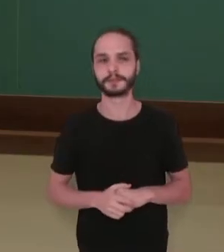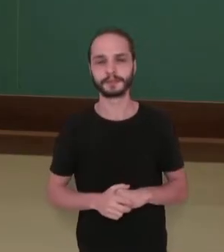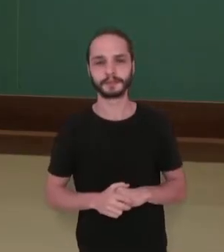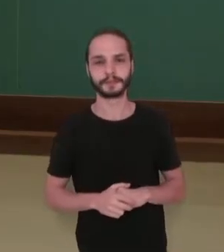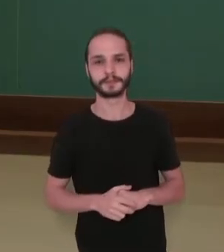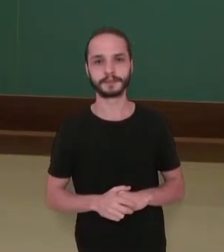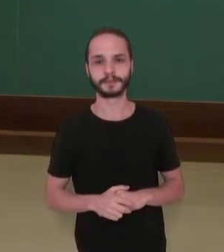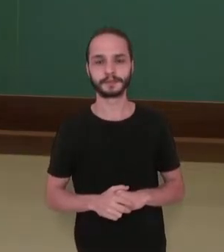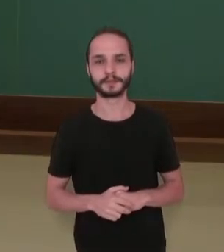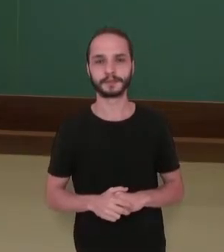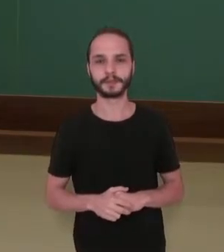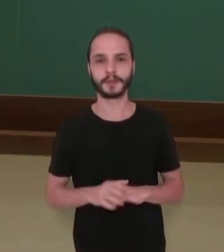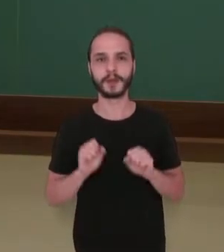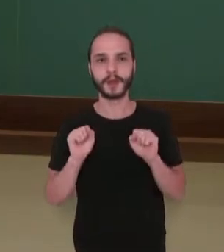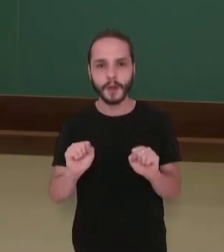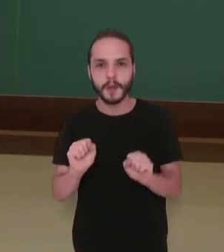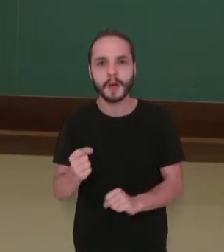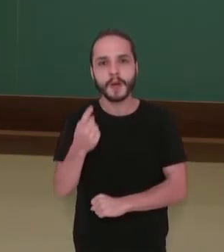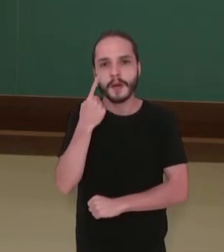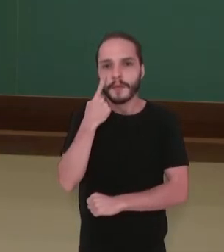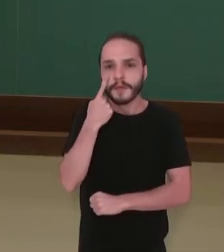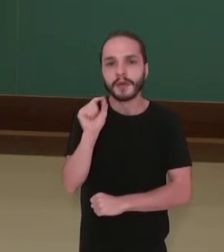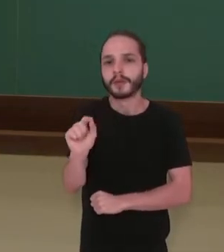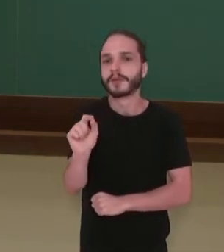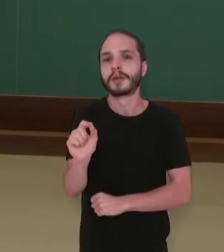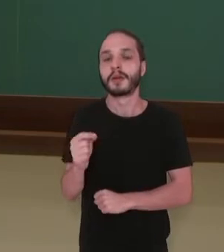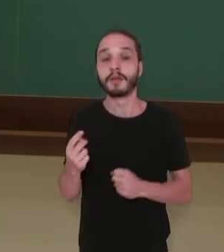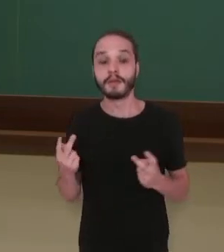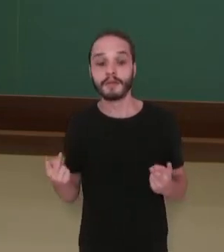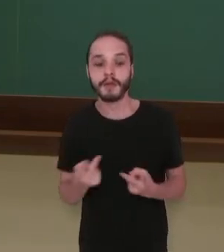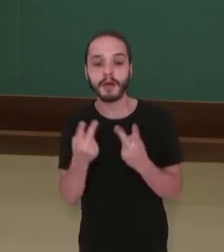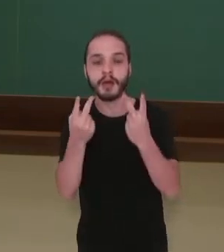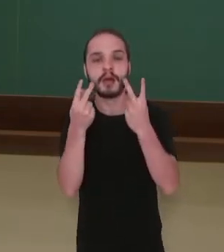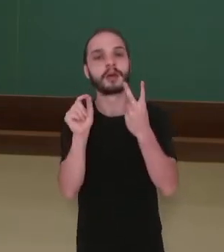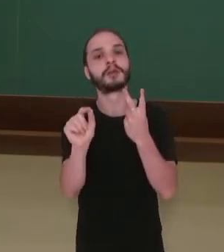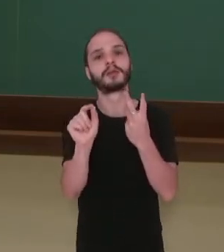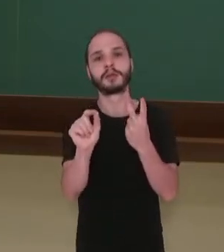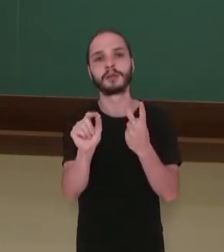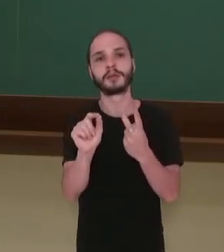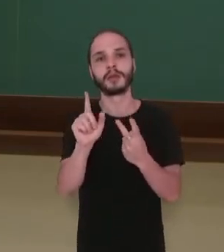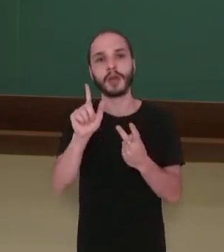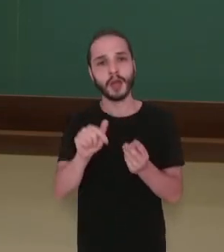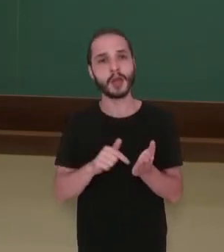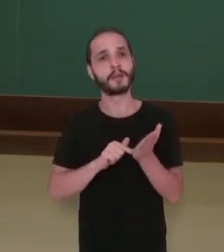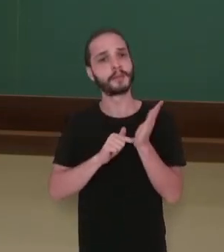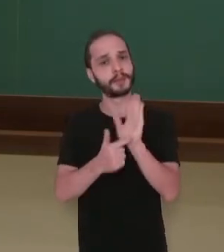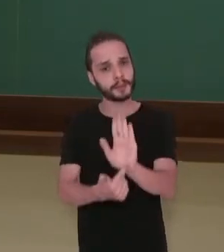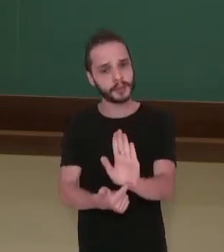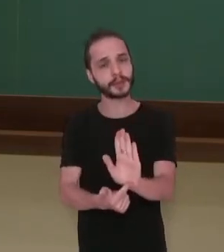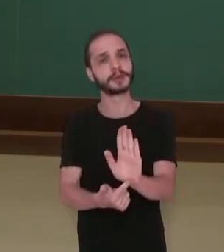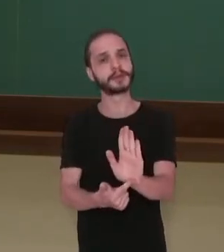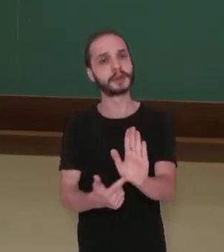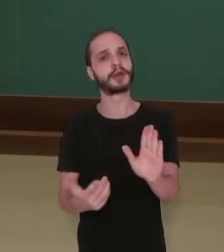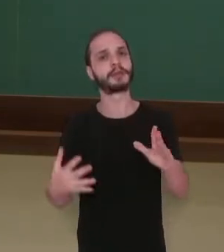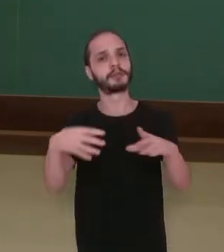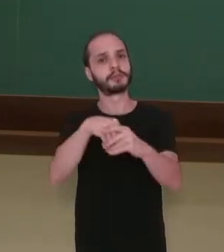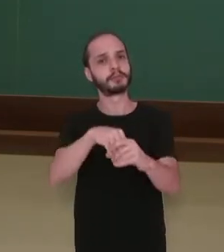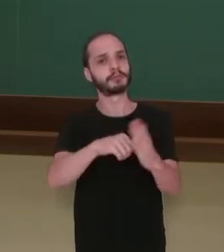Eu posso ver que valores, são mostrados nessa